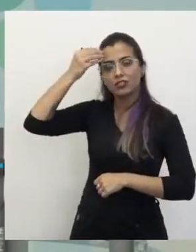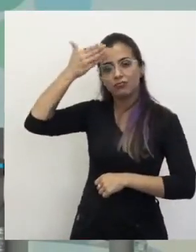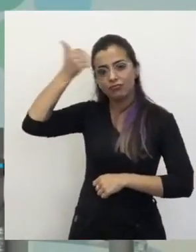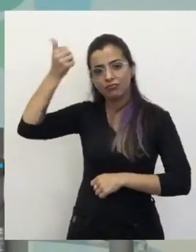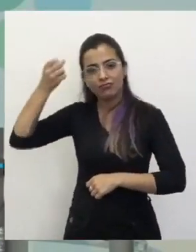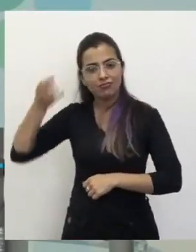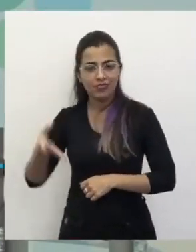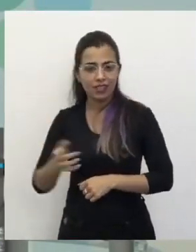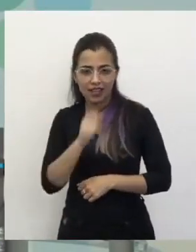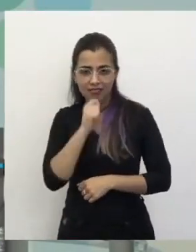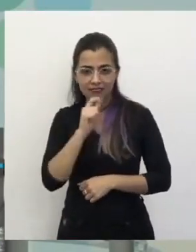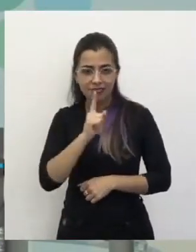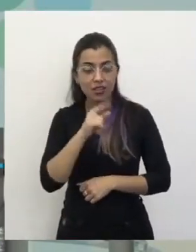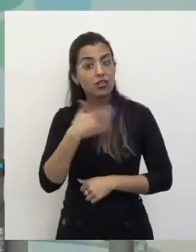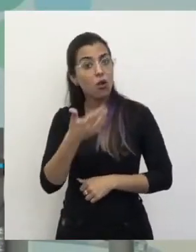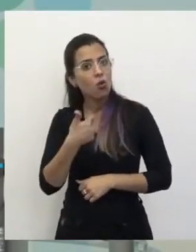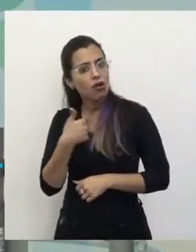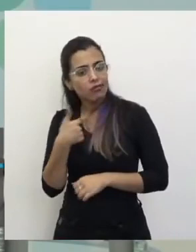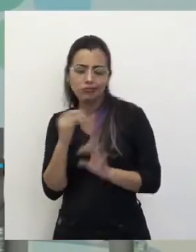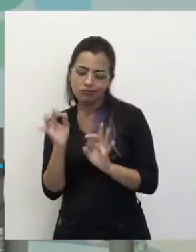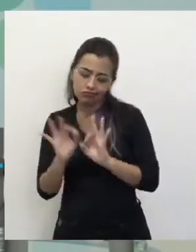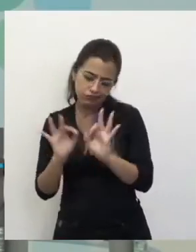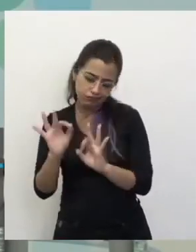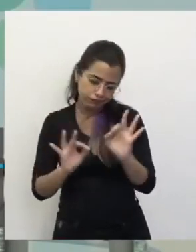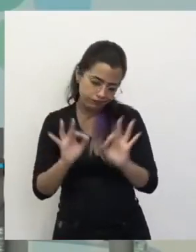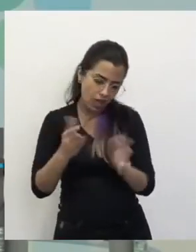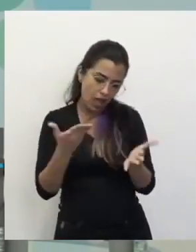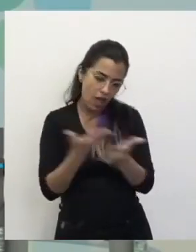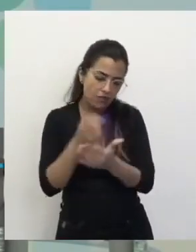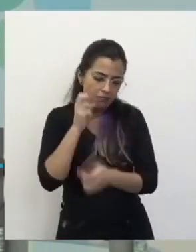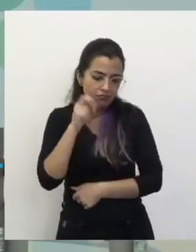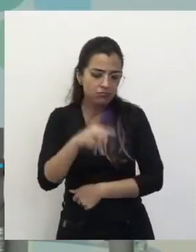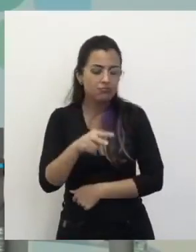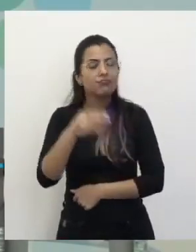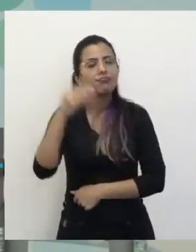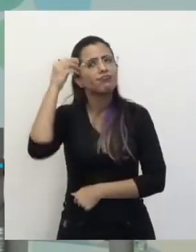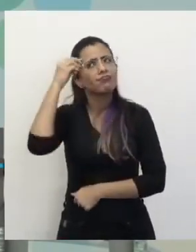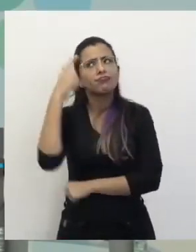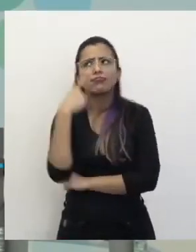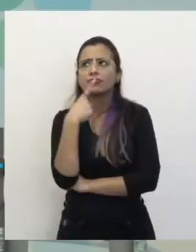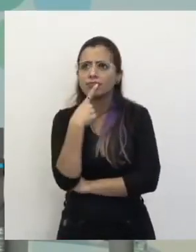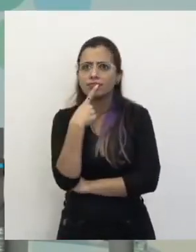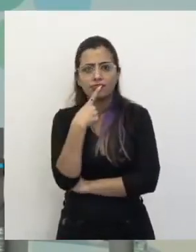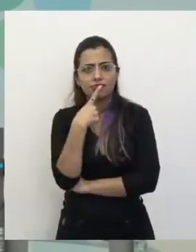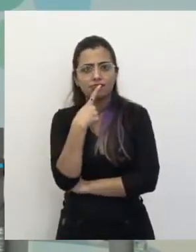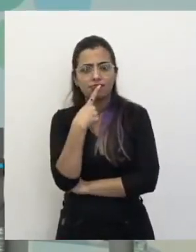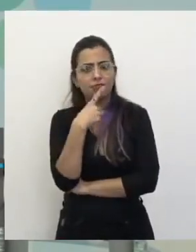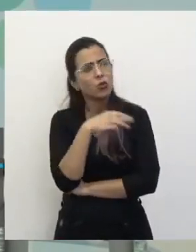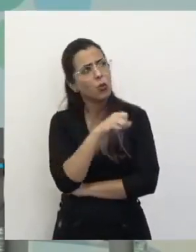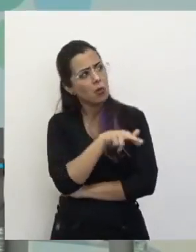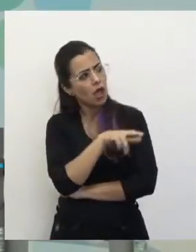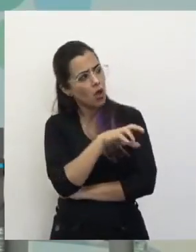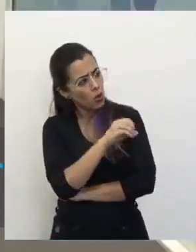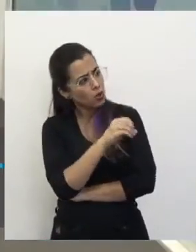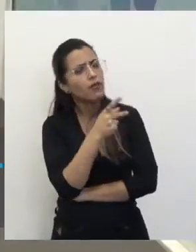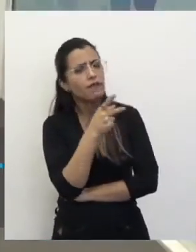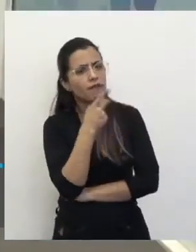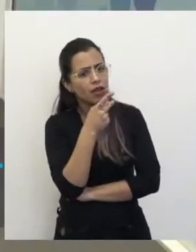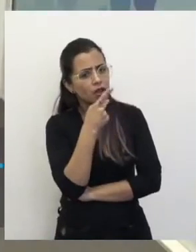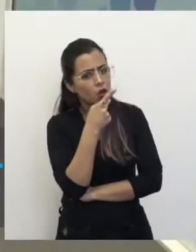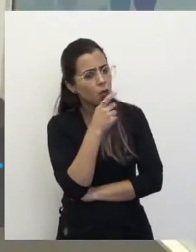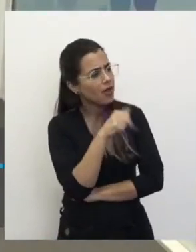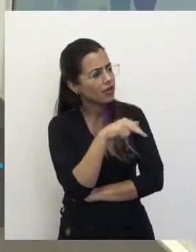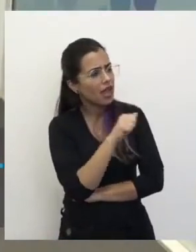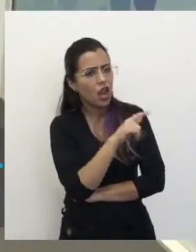Quando eu fui preparar essa aula, quando eu vi esses exercícios lá, eu pensei, nossa, o Mauro fez uma analogia agora,